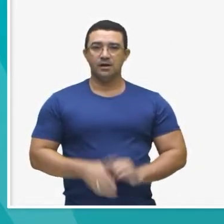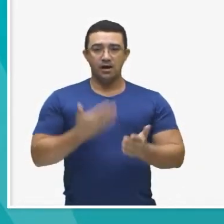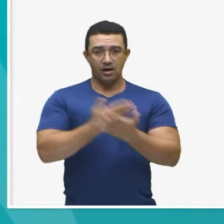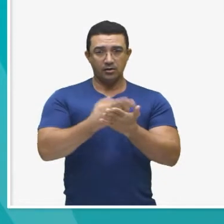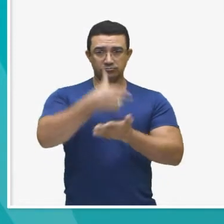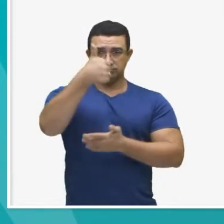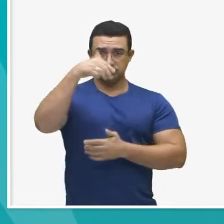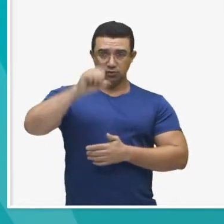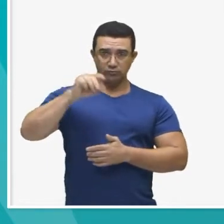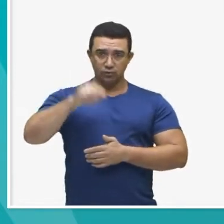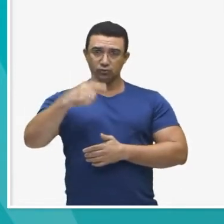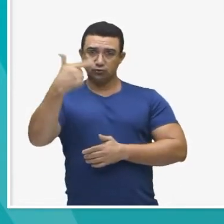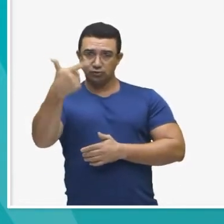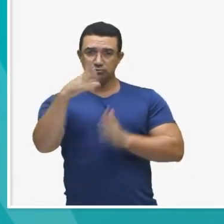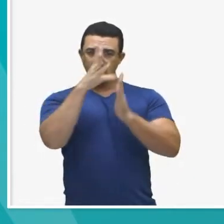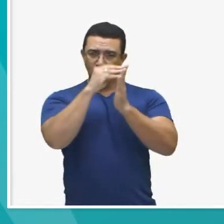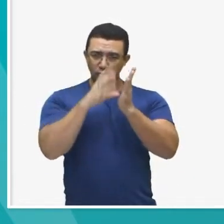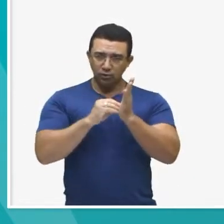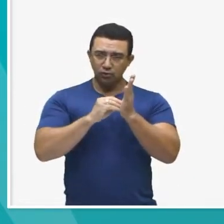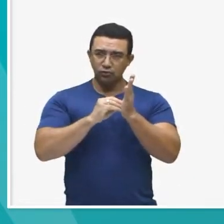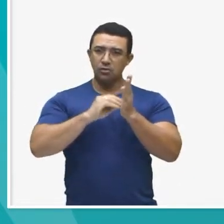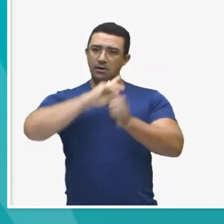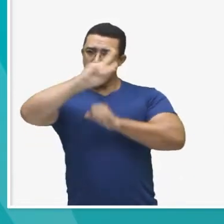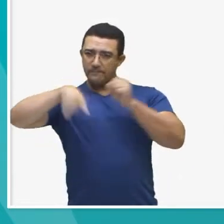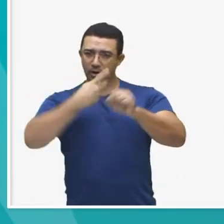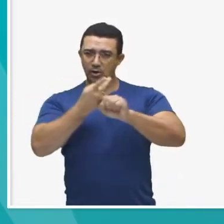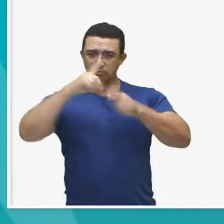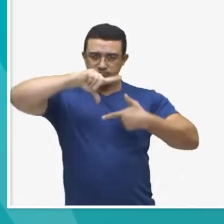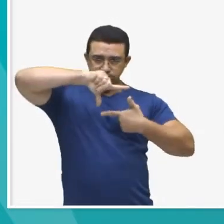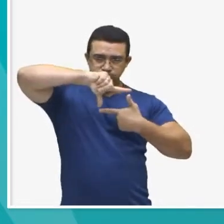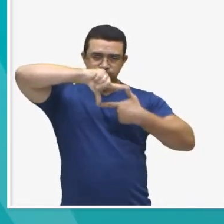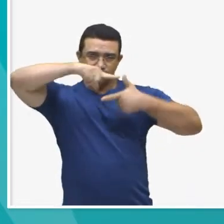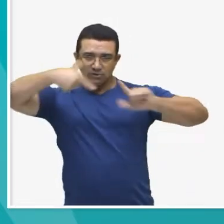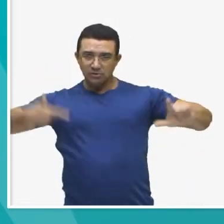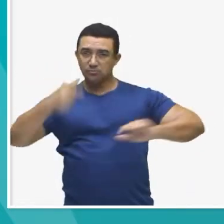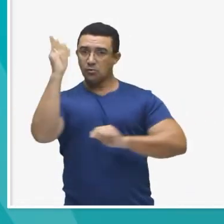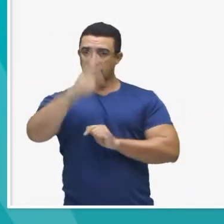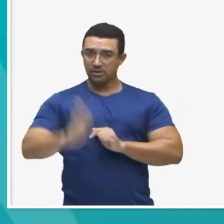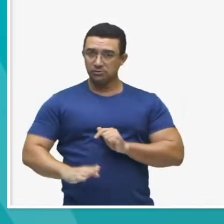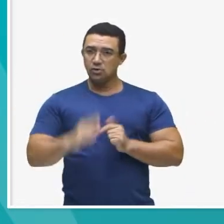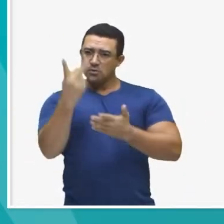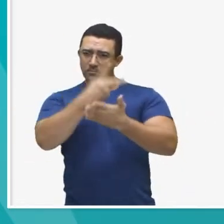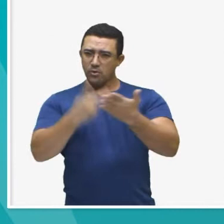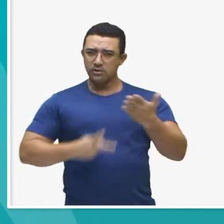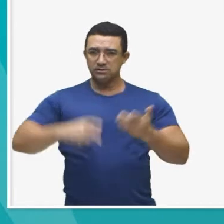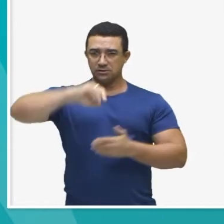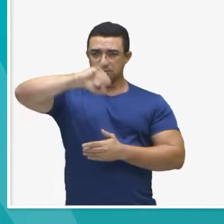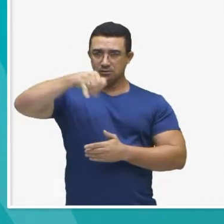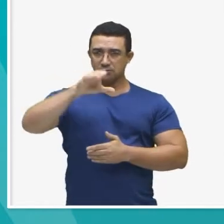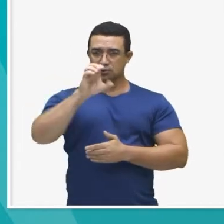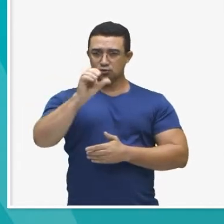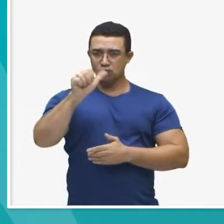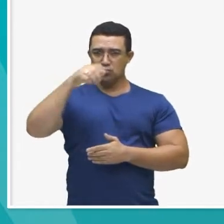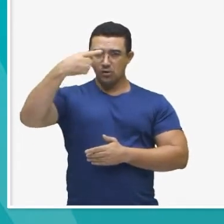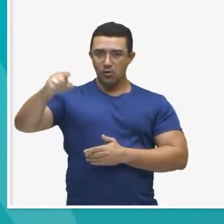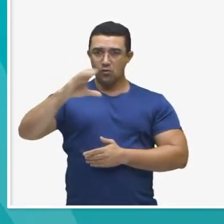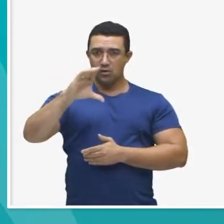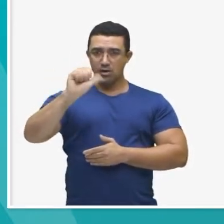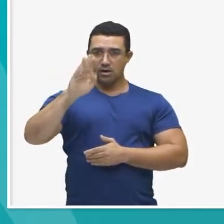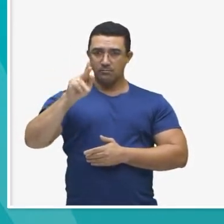Aula 19.2. Conteúdo. Pós-modernismo no Brasil. Poesia. João Cabral de Melo